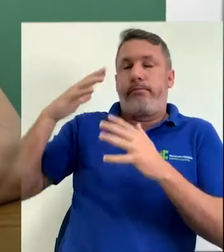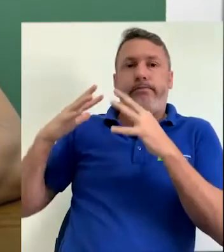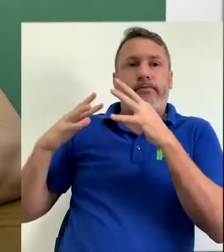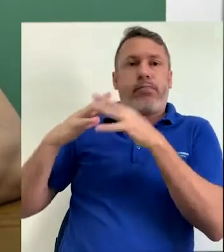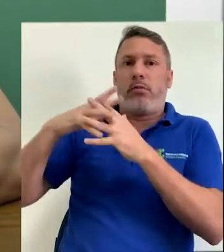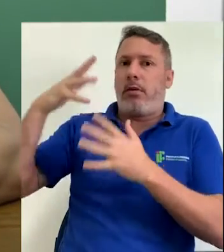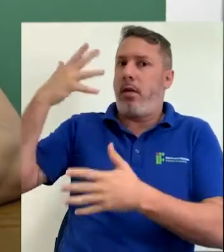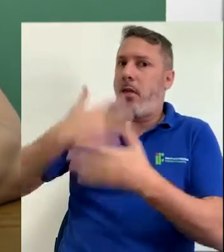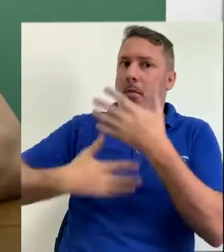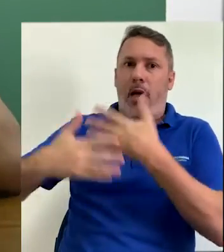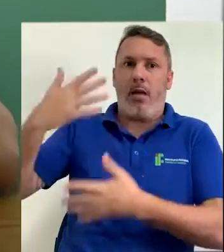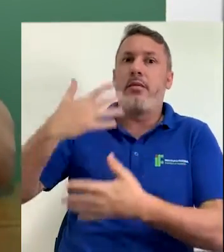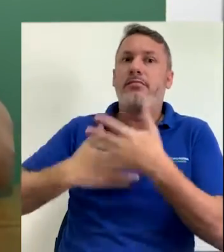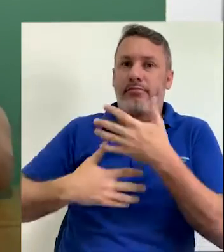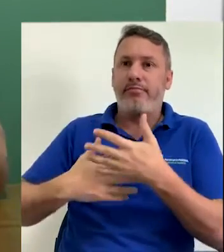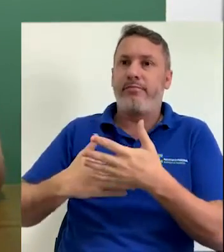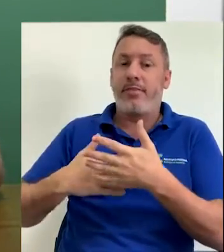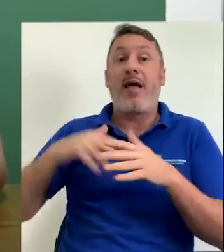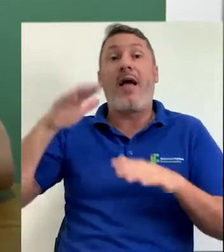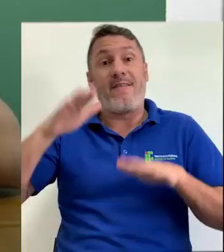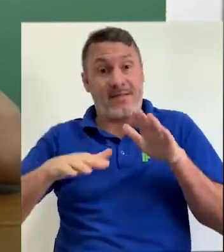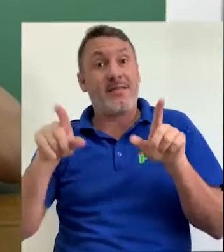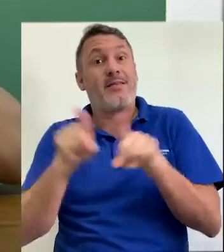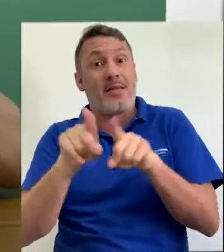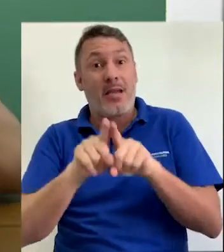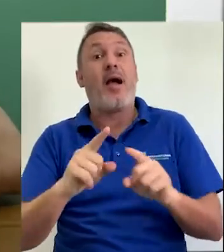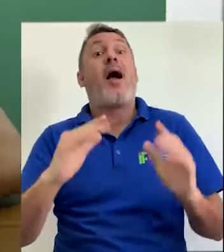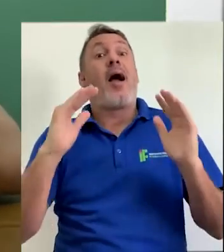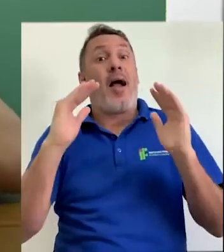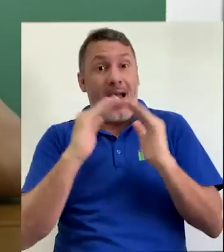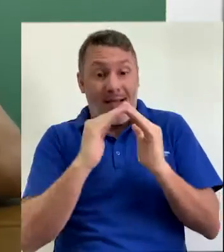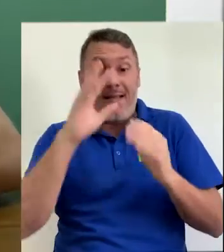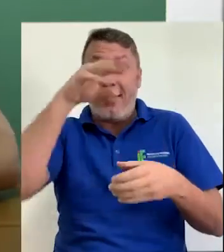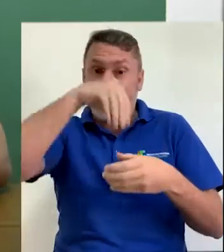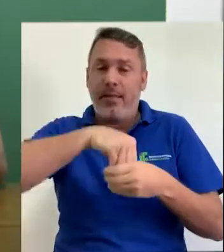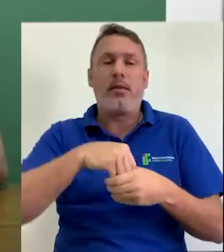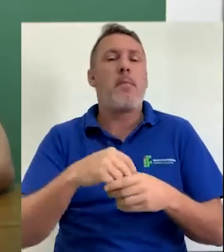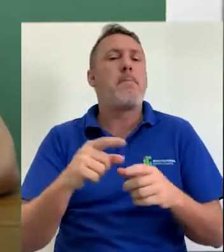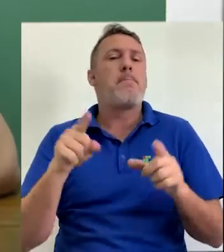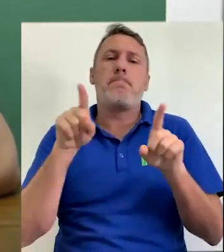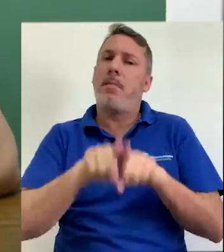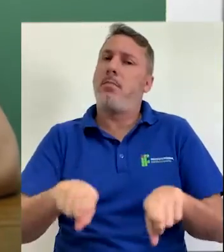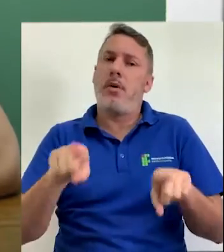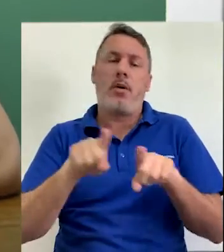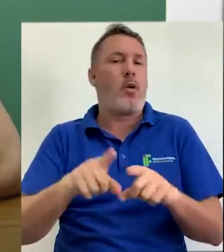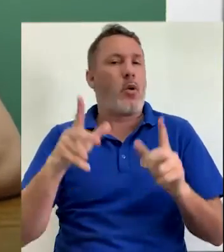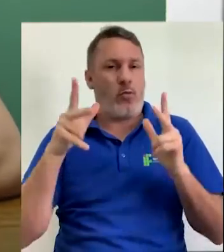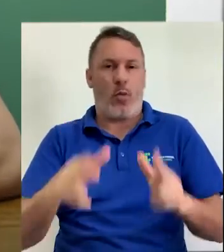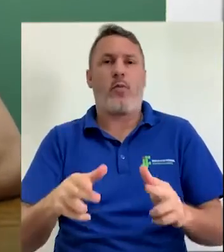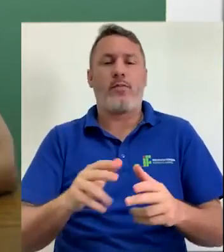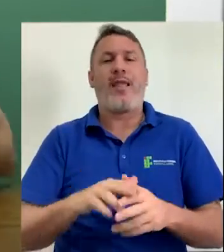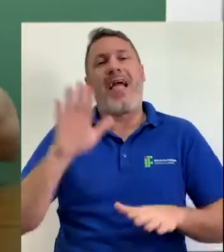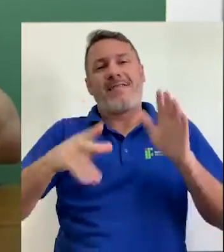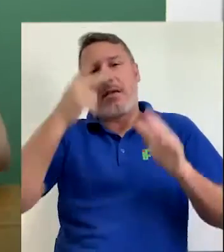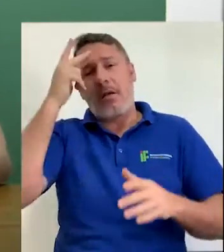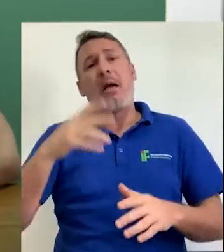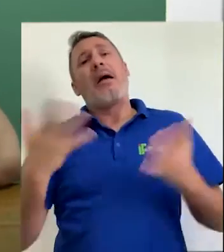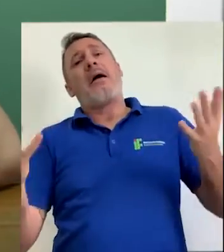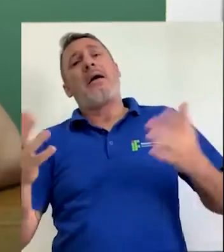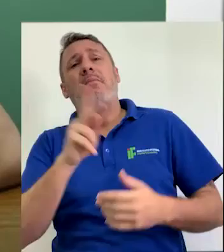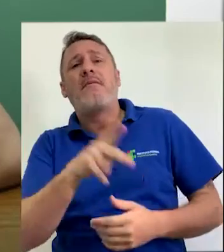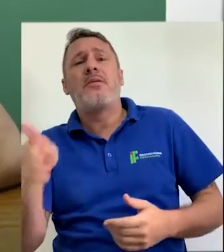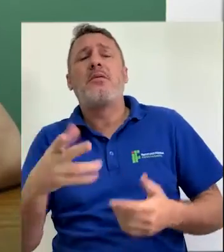de estudos. Dentro de casa vai ser a mesma coisa. Alguns falam assim: mas